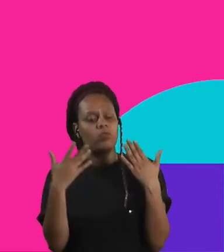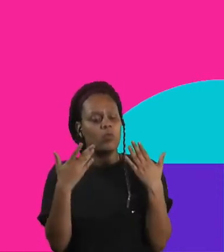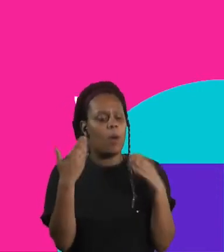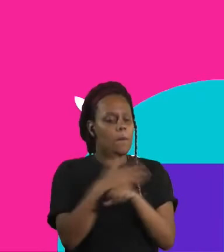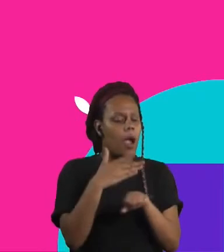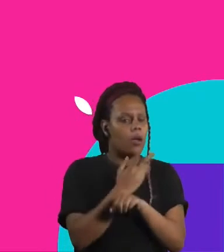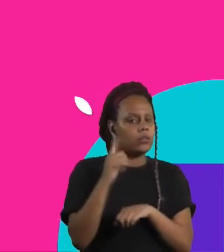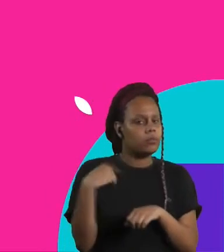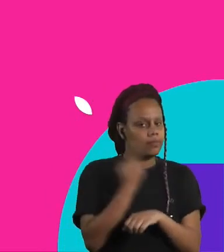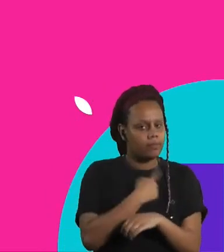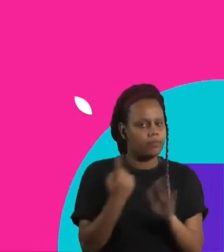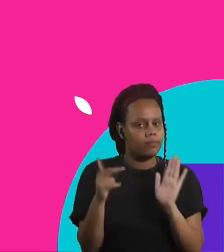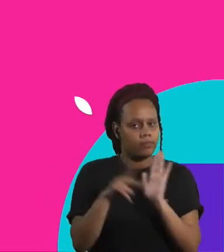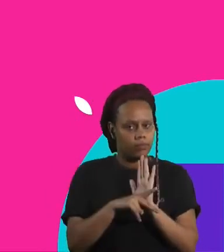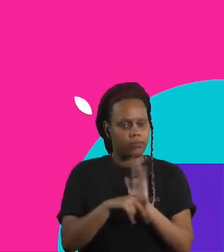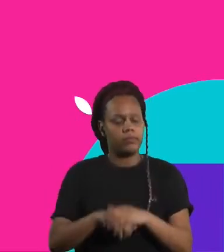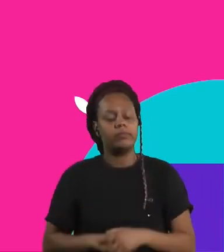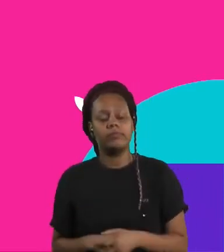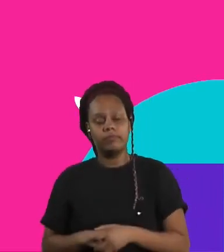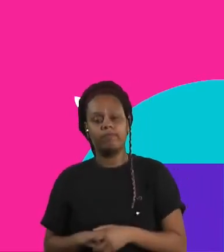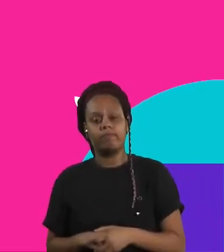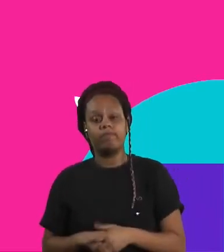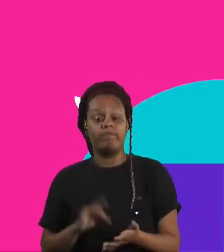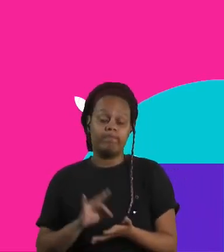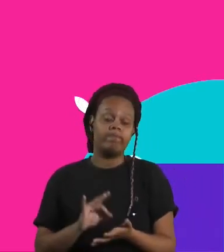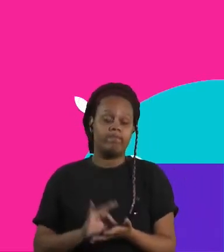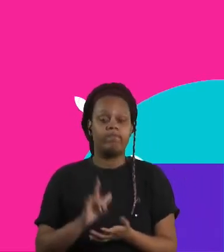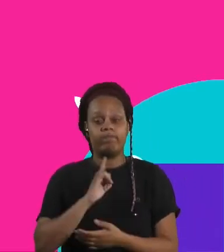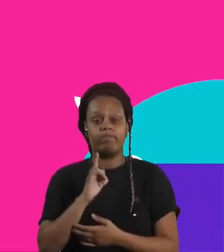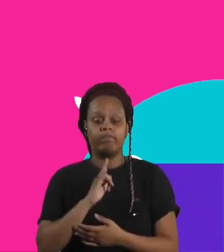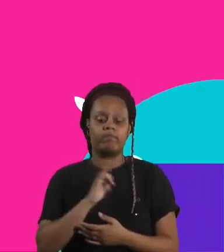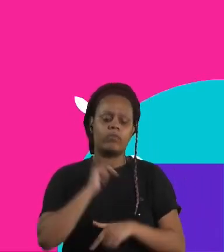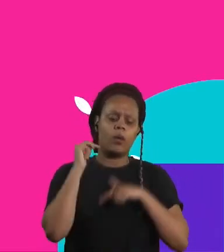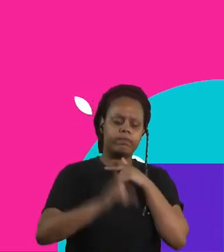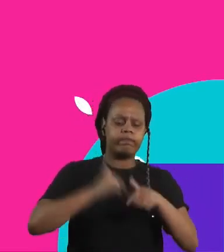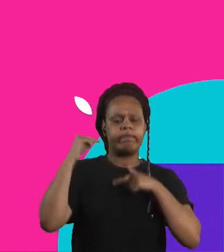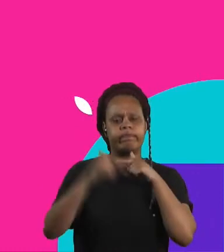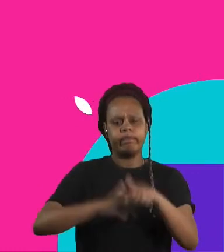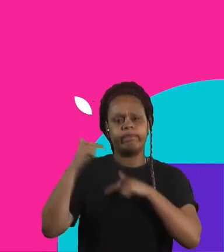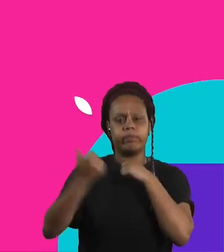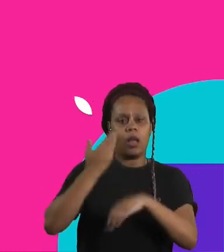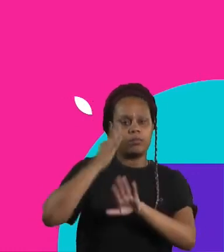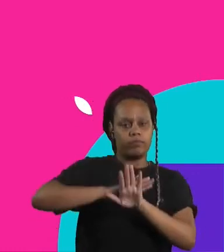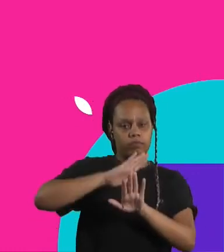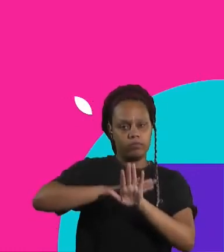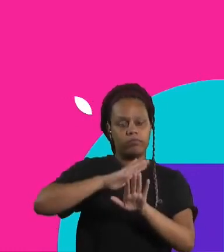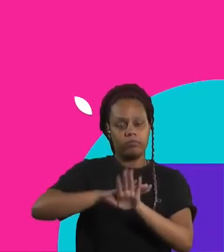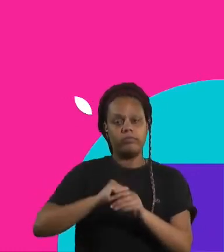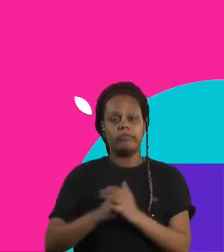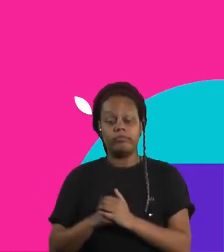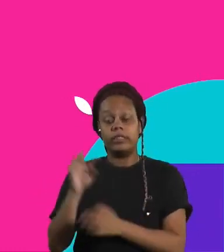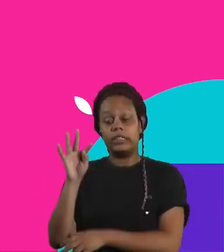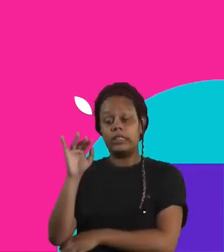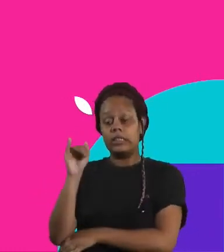projeto. Obviamente isso tem um trabalho de bastidor por trás, a gente está fazendo, o Thiago até mencionou, o nosso